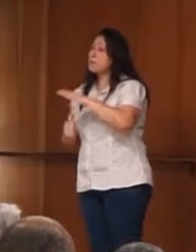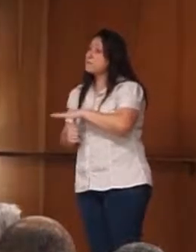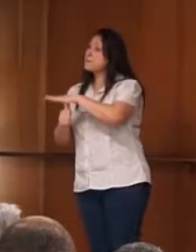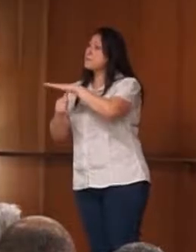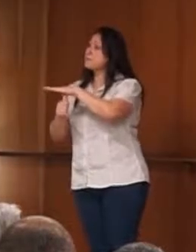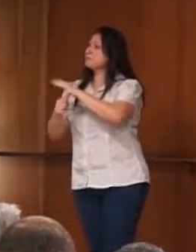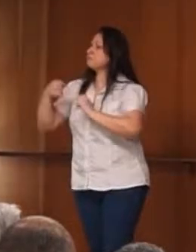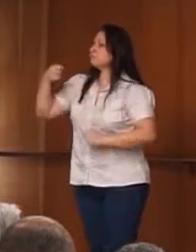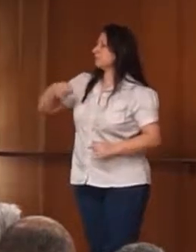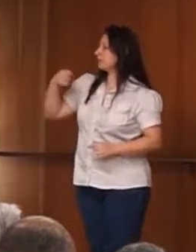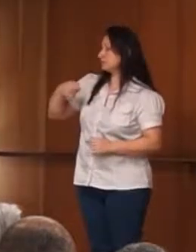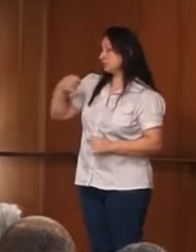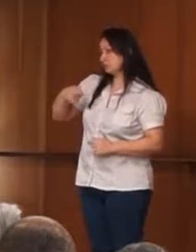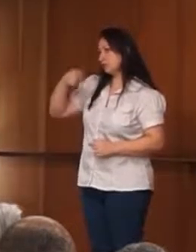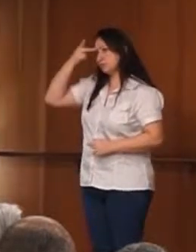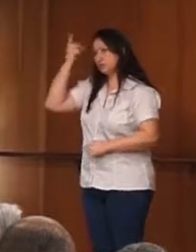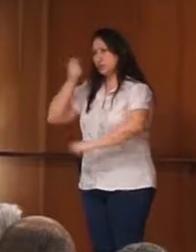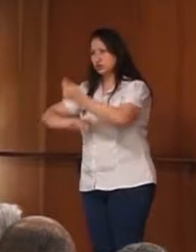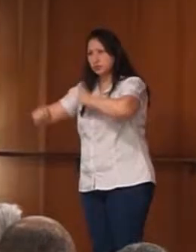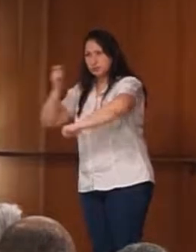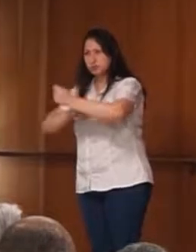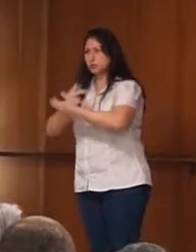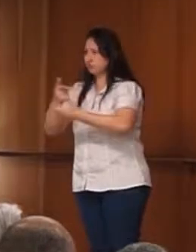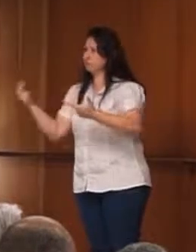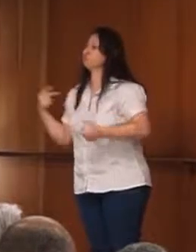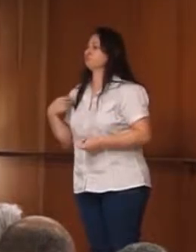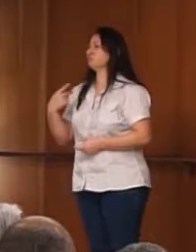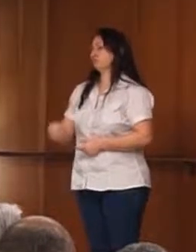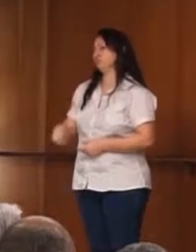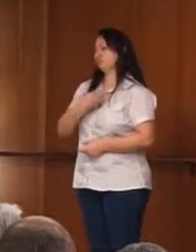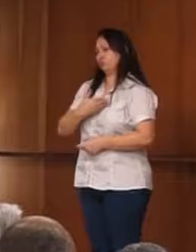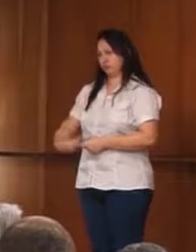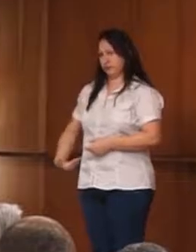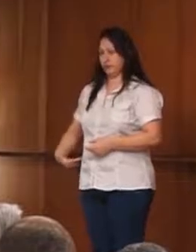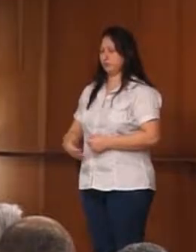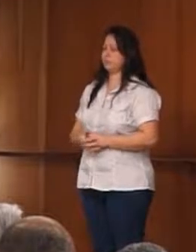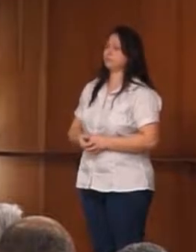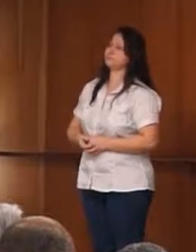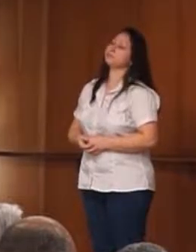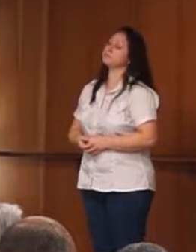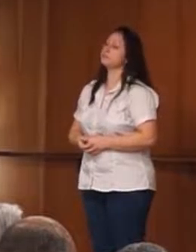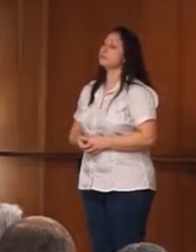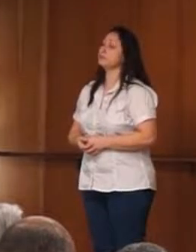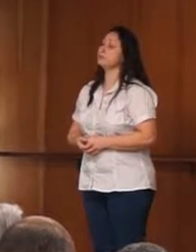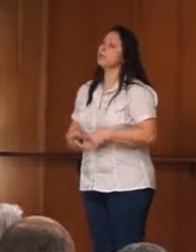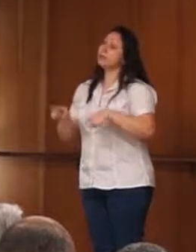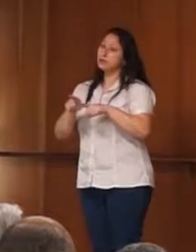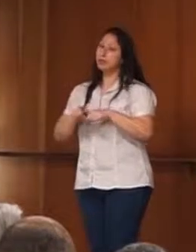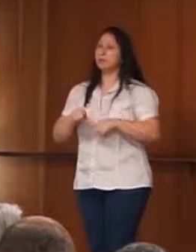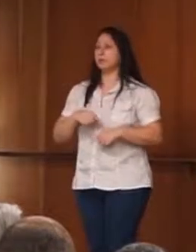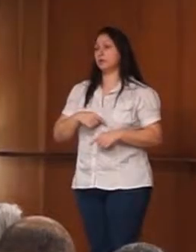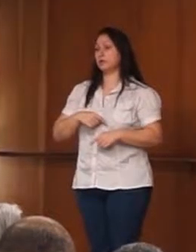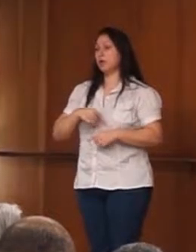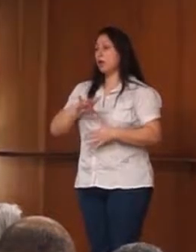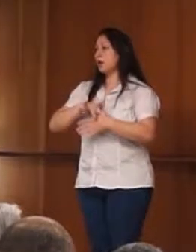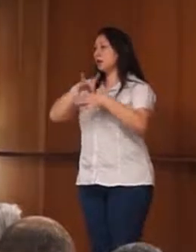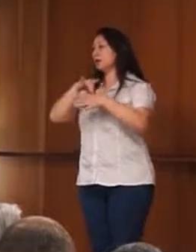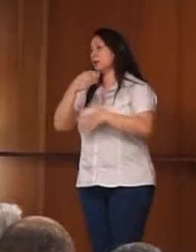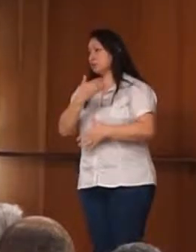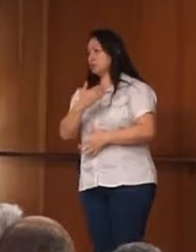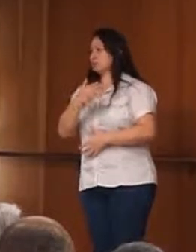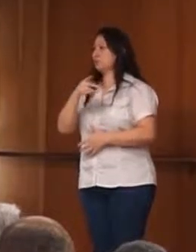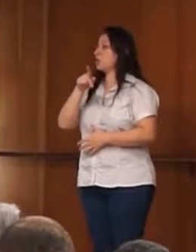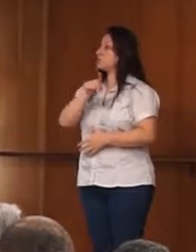público, particularmente de uma universidade pública. Então, nesse sentido, sob a liderança do professor Sidney, nós temos empenhado